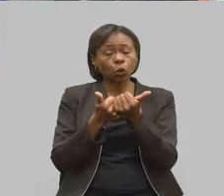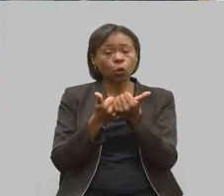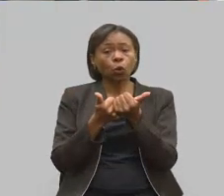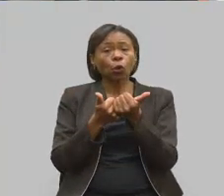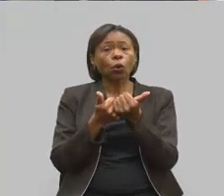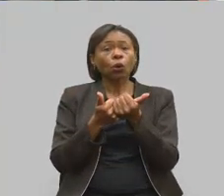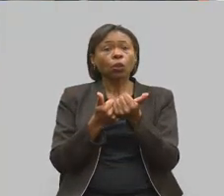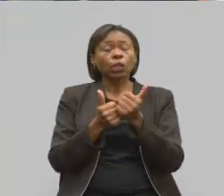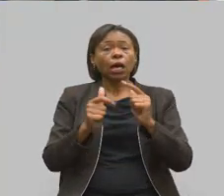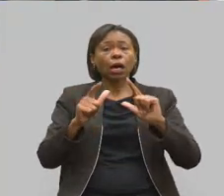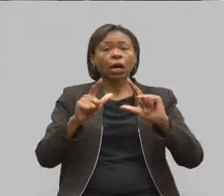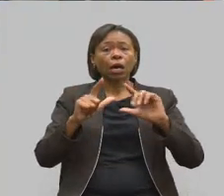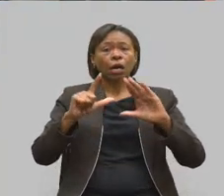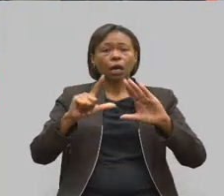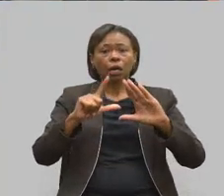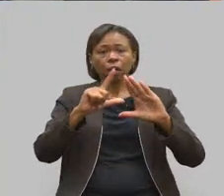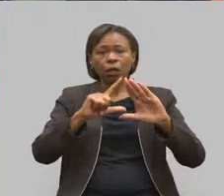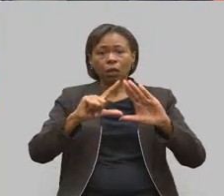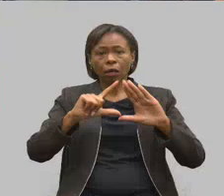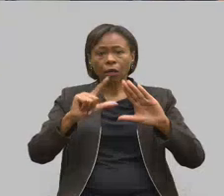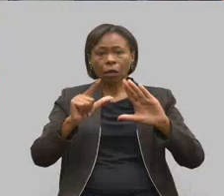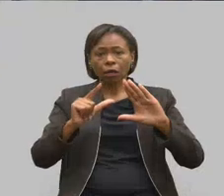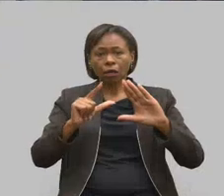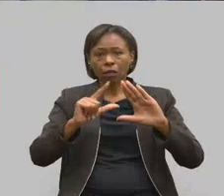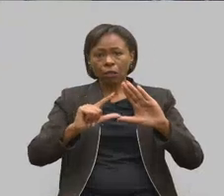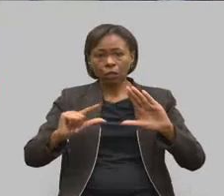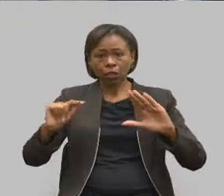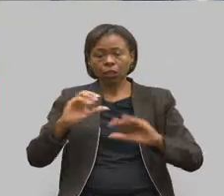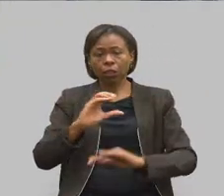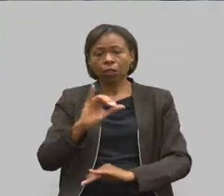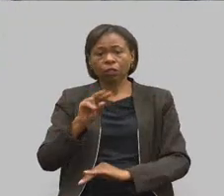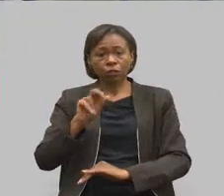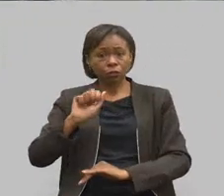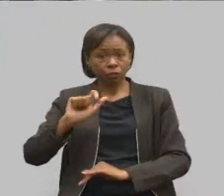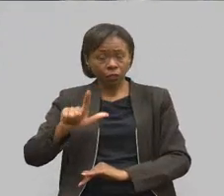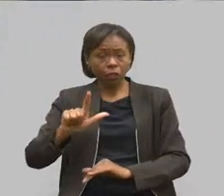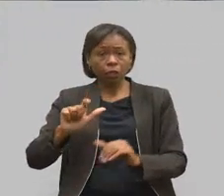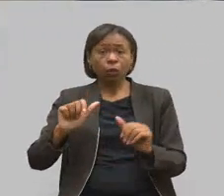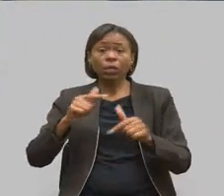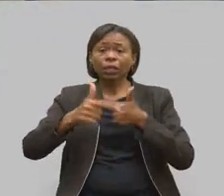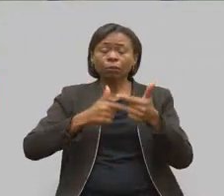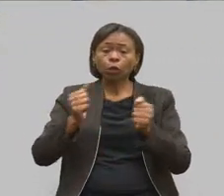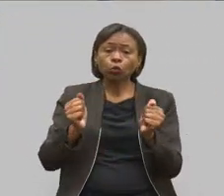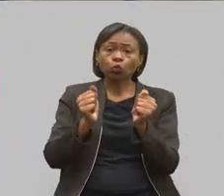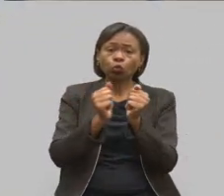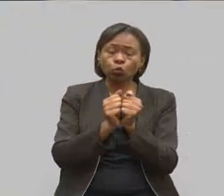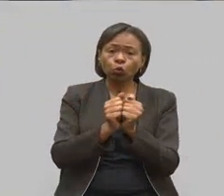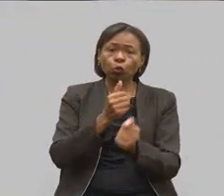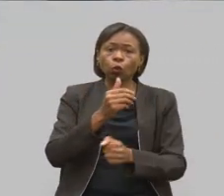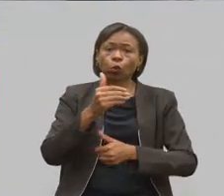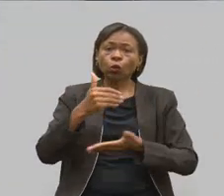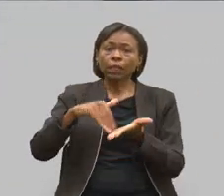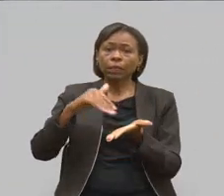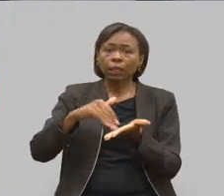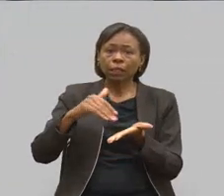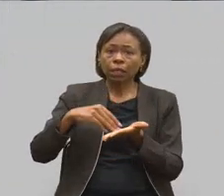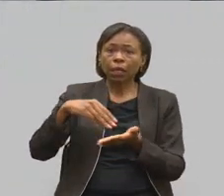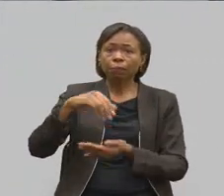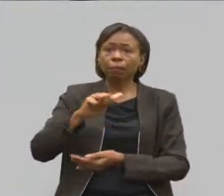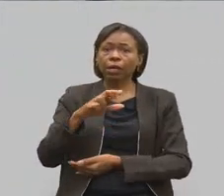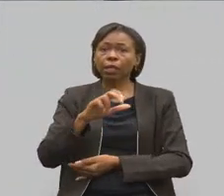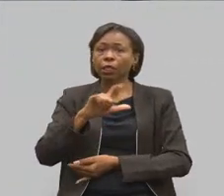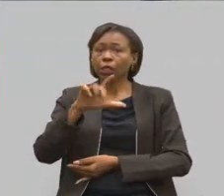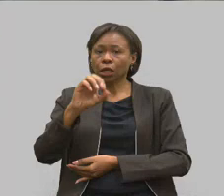Civil trabalha diretamente com o secretário Marcelo aro pai